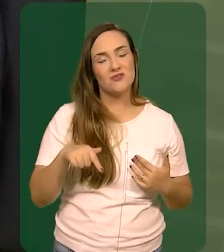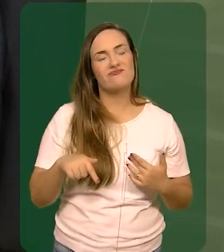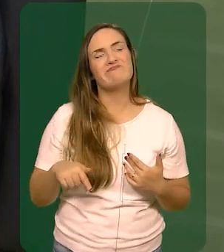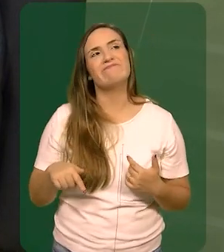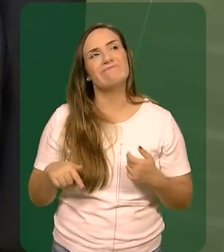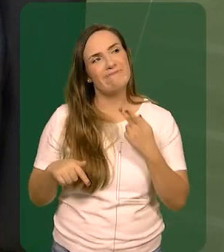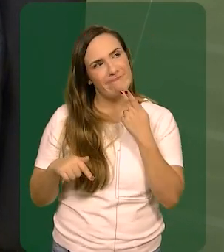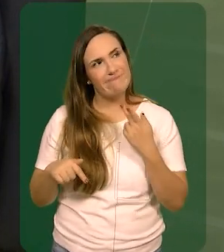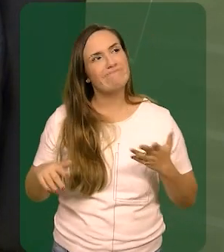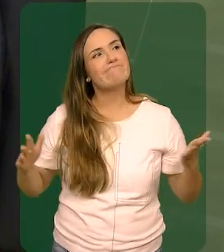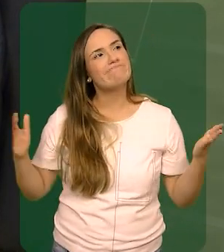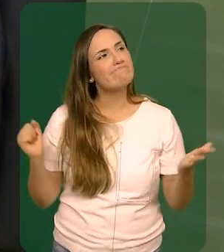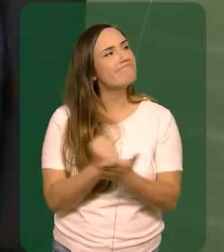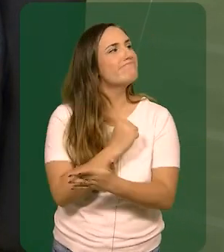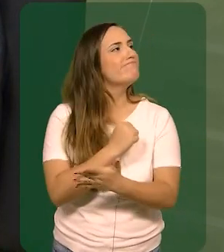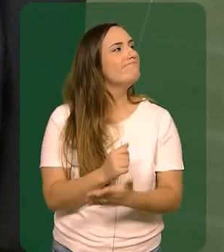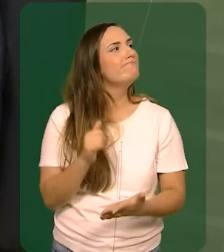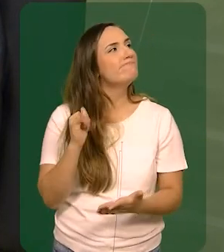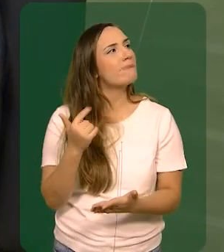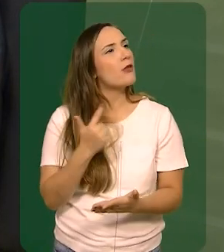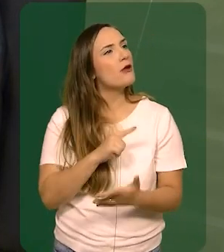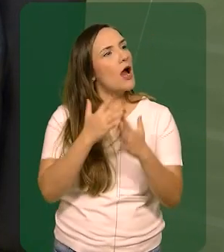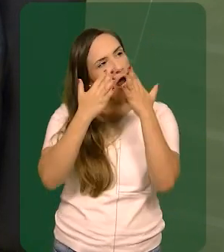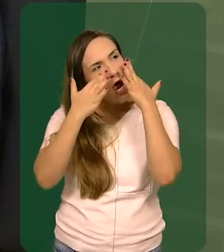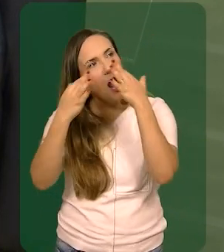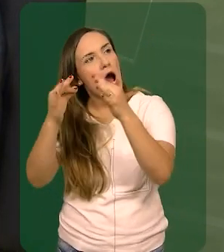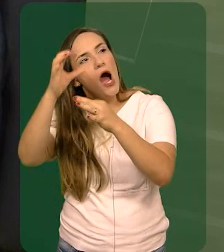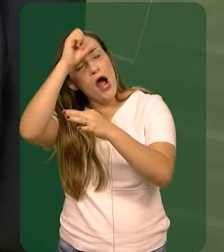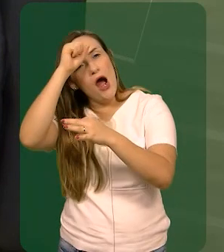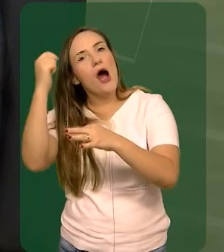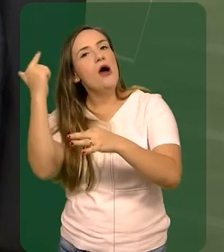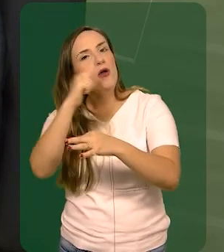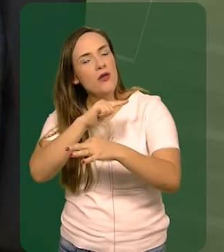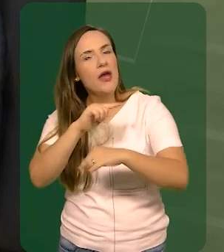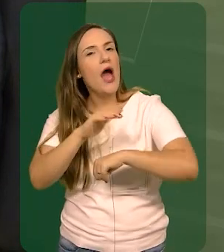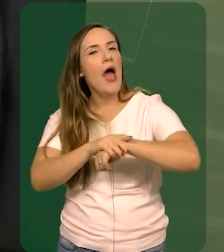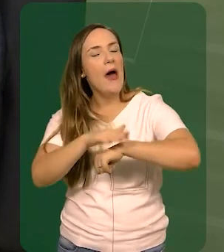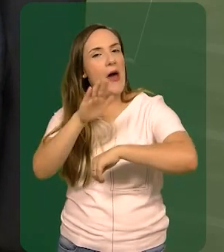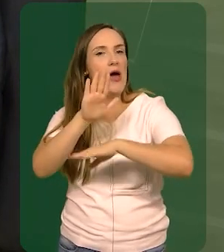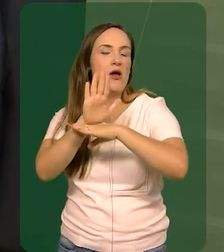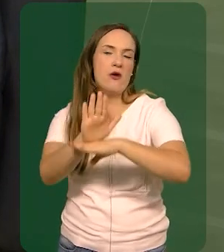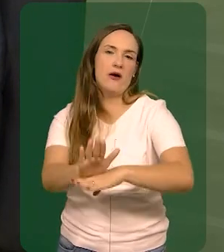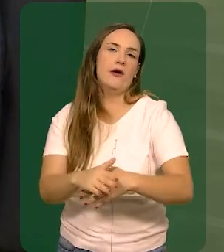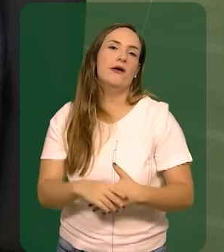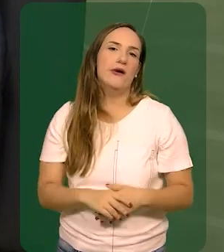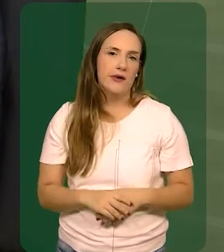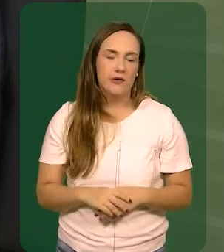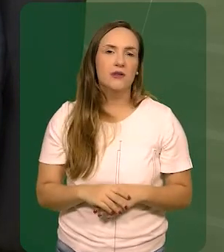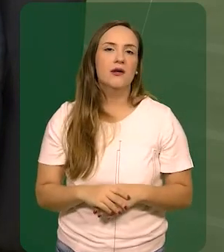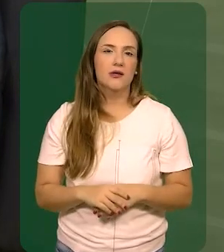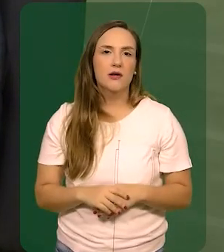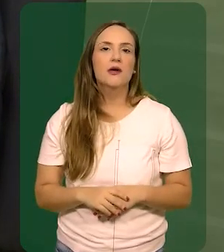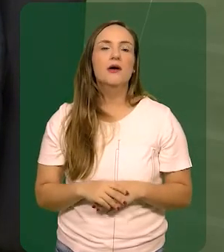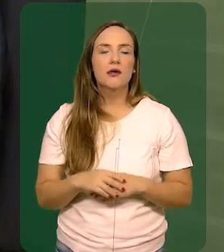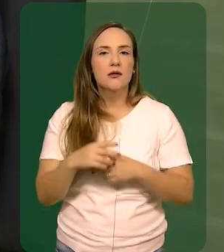com 27 anos, vendo, poxa, se eu tivesse ouvido e tivesse aprendido, eu acho que eu poderia